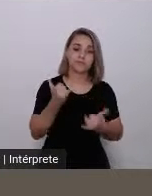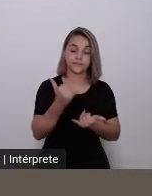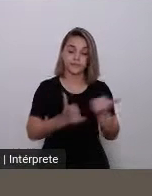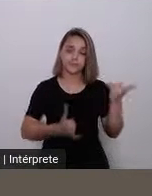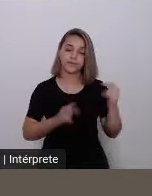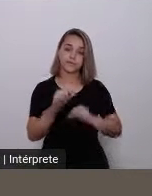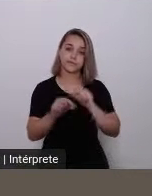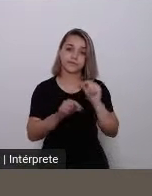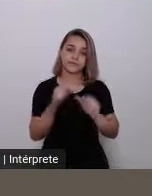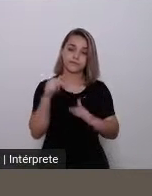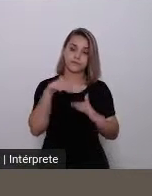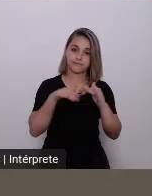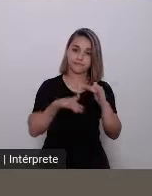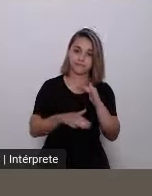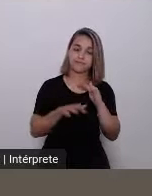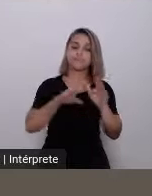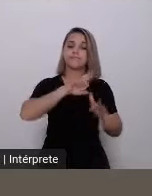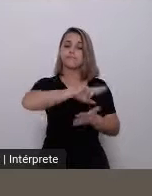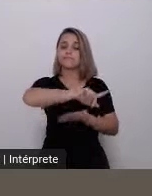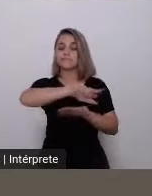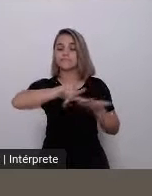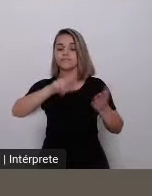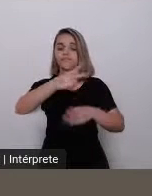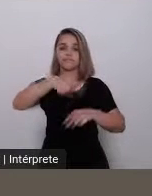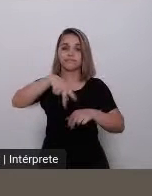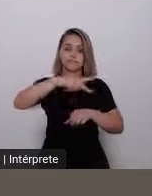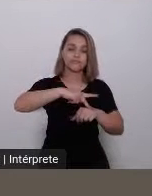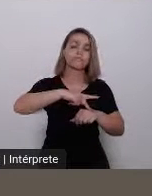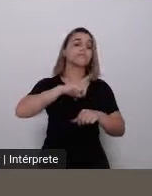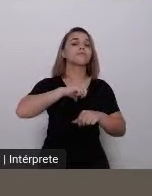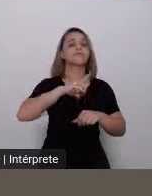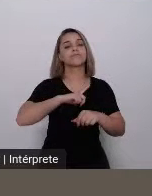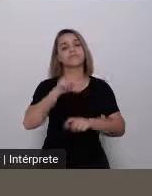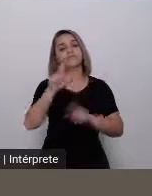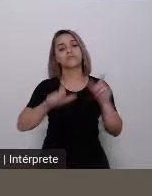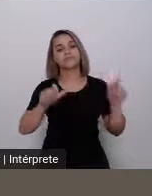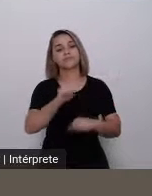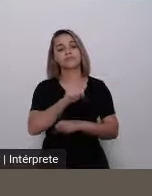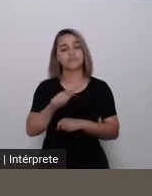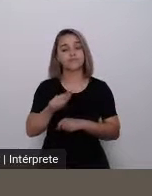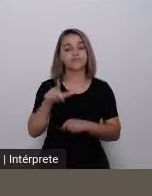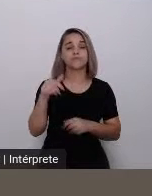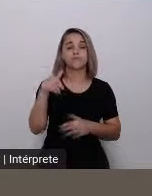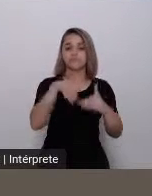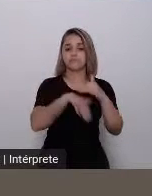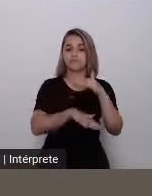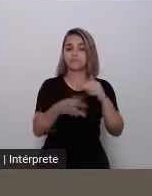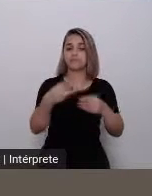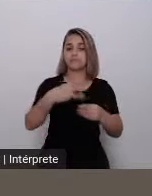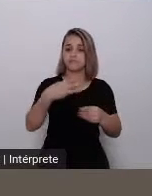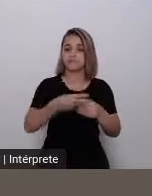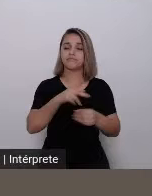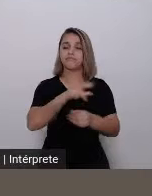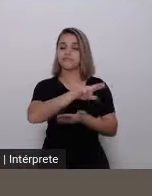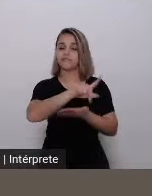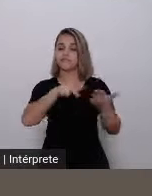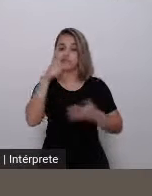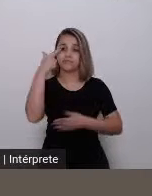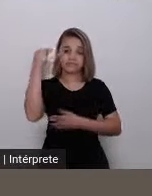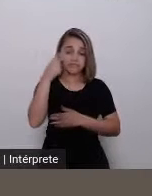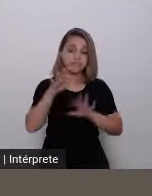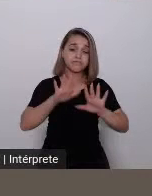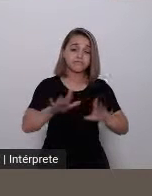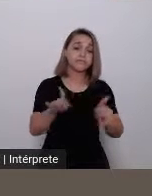mais diversos espalhados pelo país, mantidos por agentes de todo tipo, como arquivos municipais, arquivos universitários e outros. Assim,